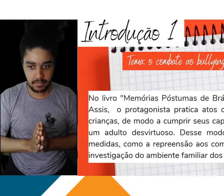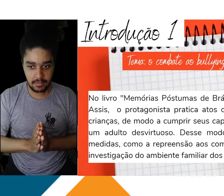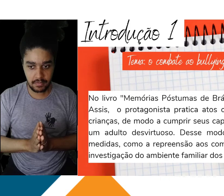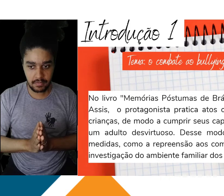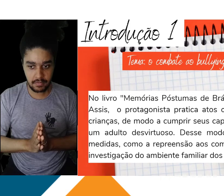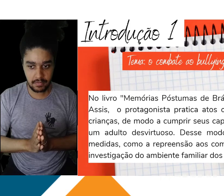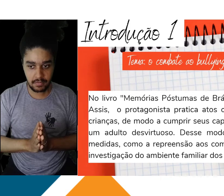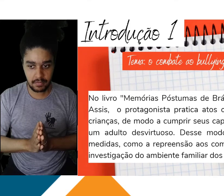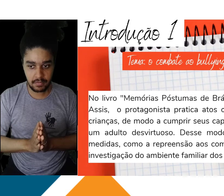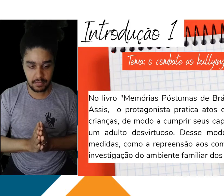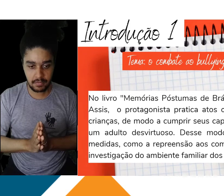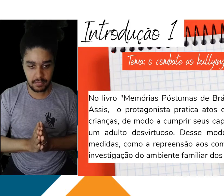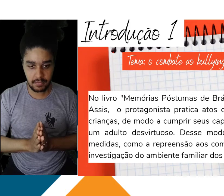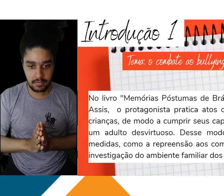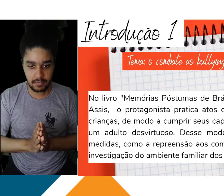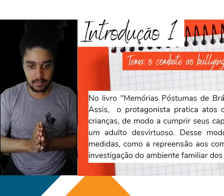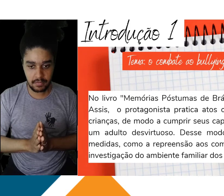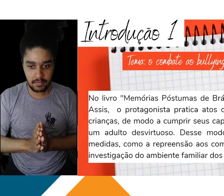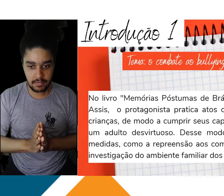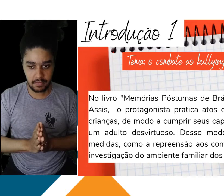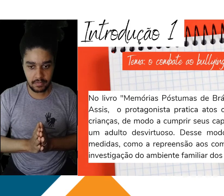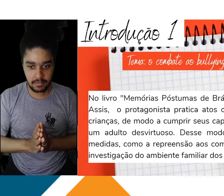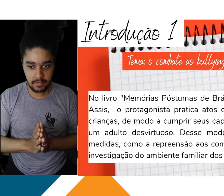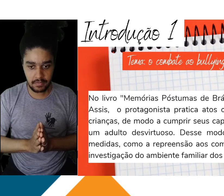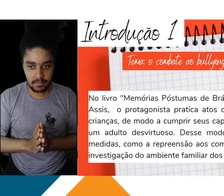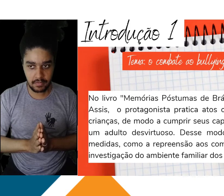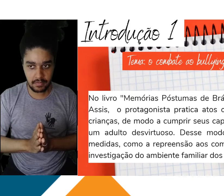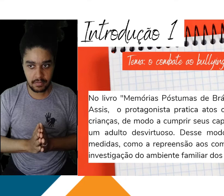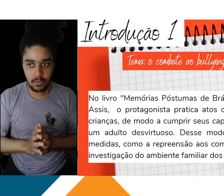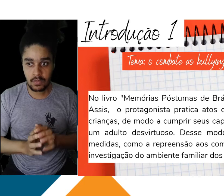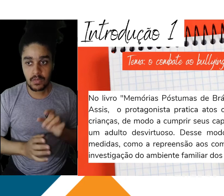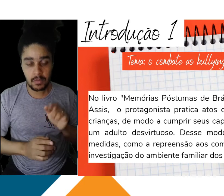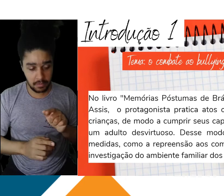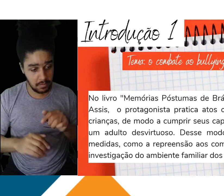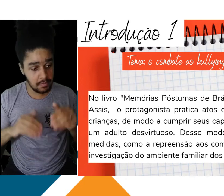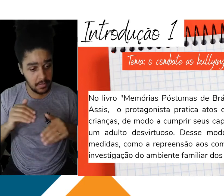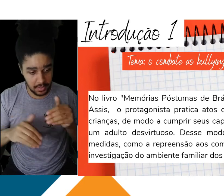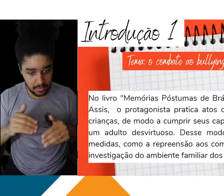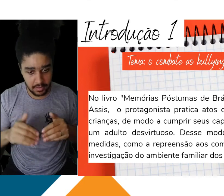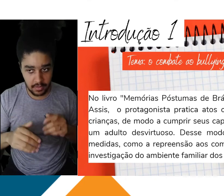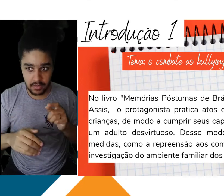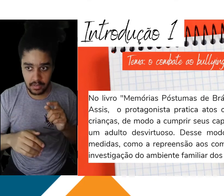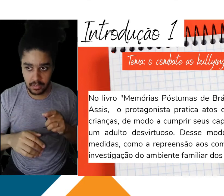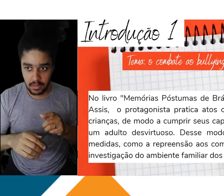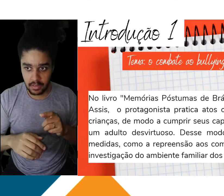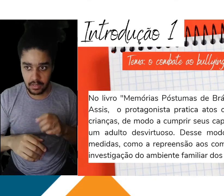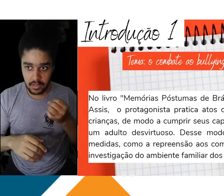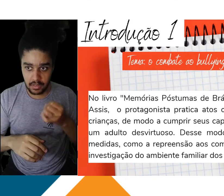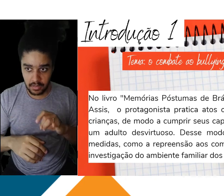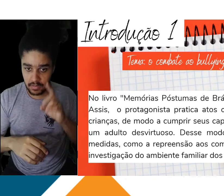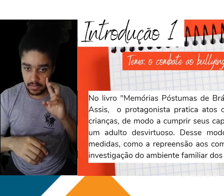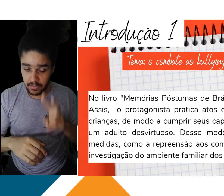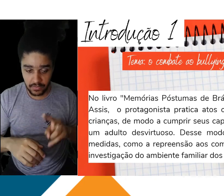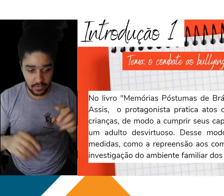como a repreensão aos comportamentos agressivos e investigação do ambiente familiar dos envolvidos. Beleza, tudo bem